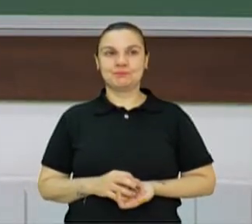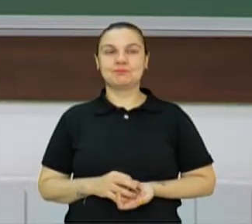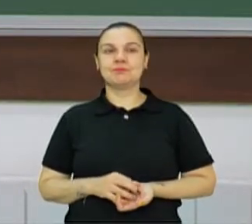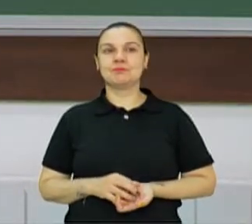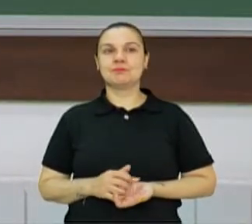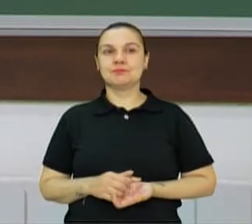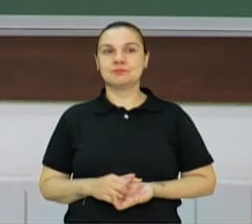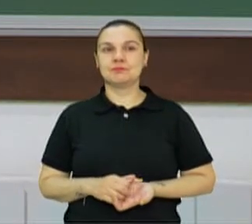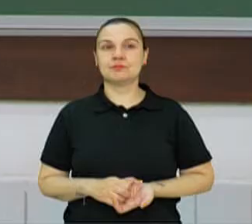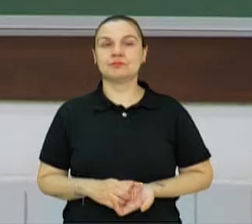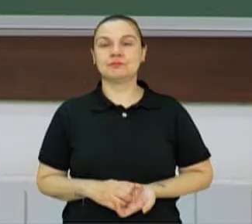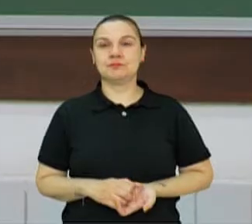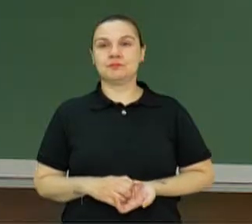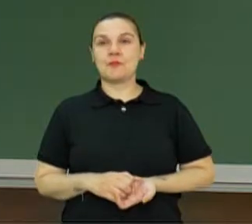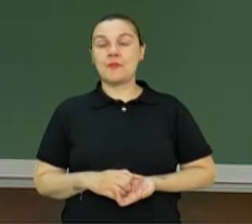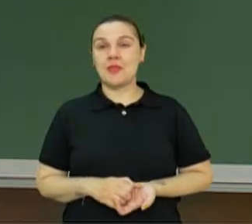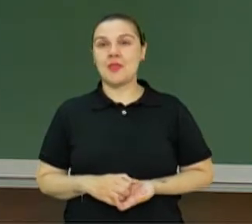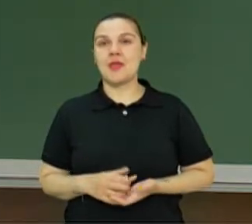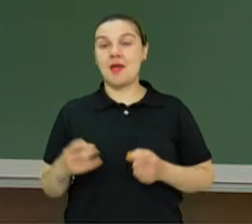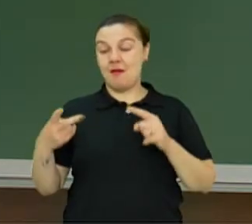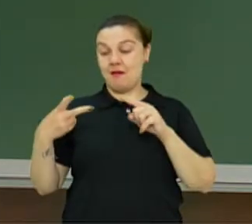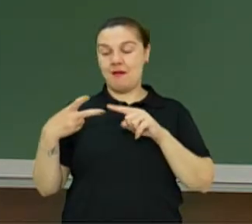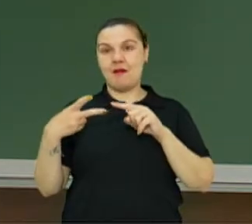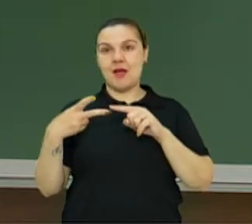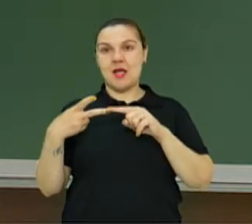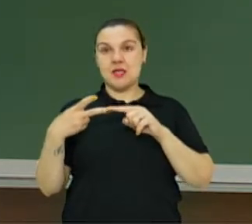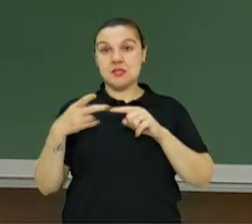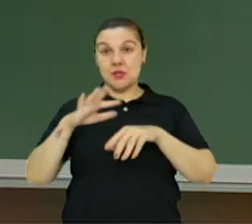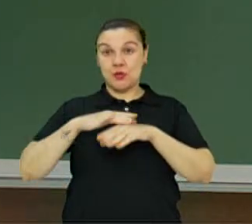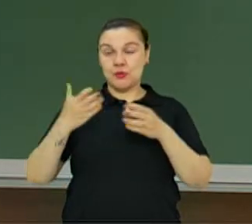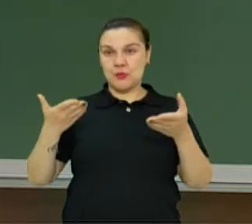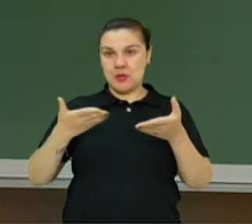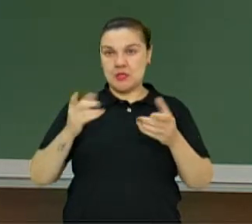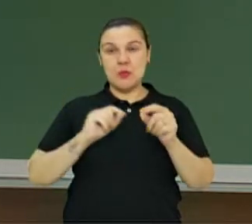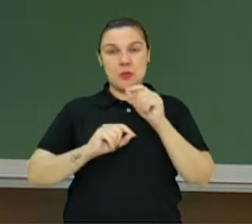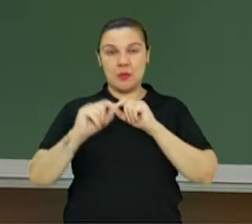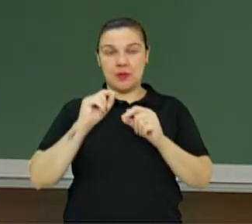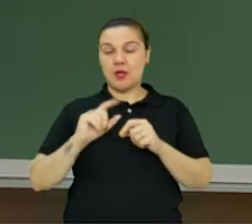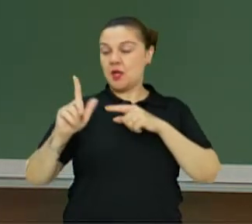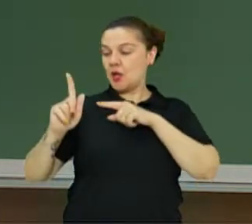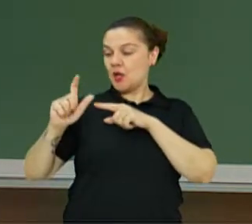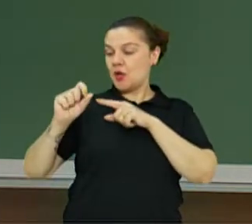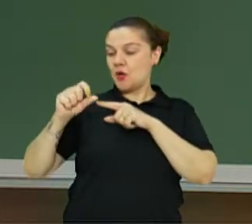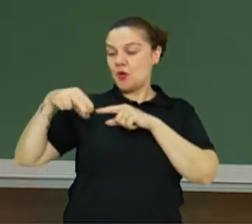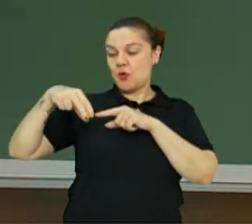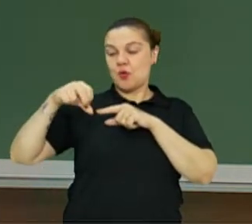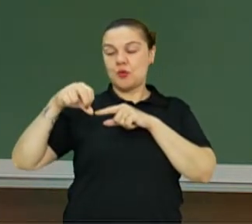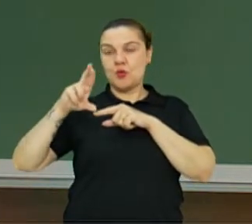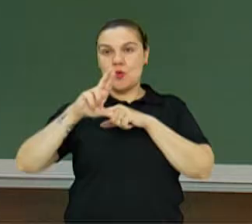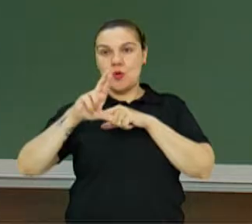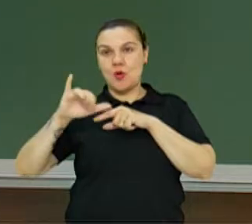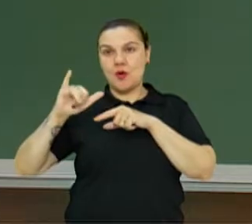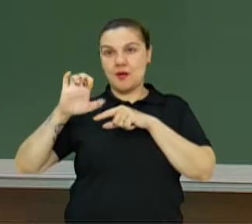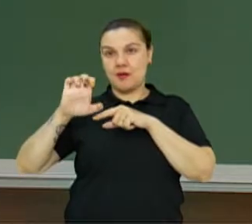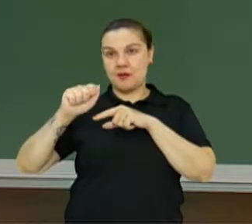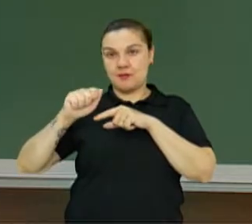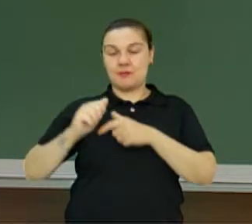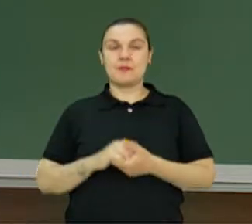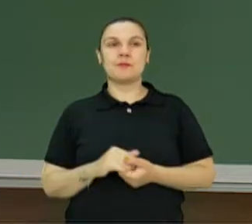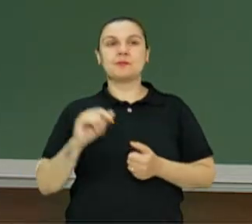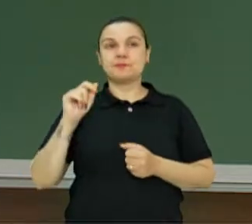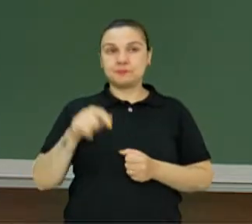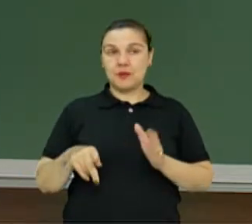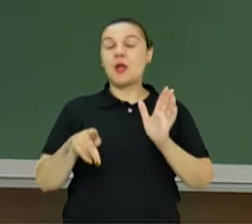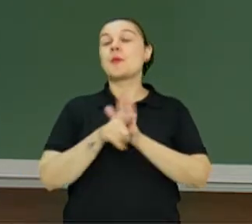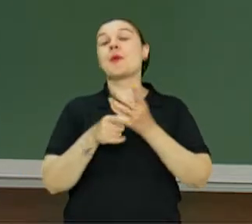Seguindo aqui então, a segunda doença que a gente vai falar nessa aula é a gonorreia, tá? A gonorreia é causada